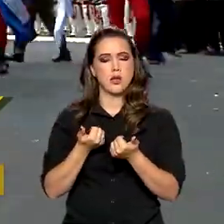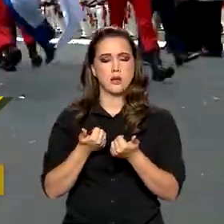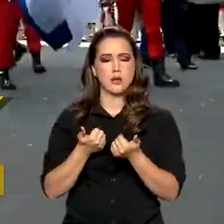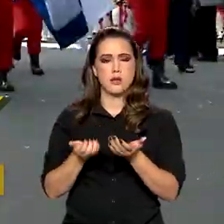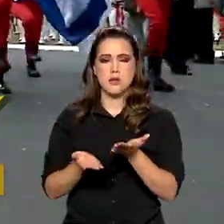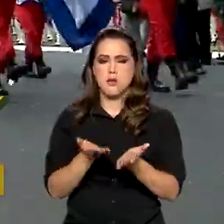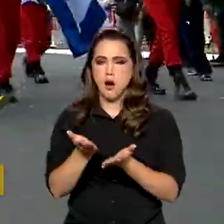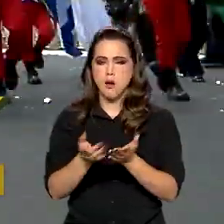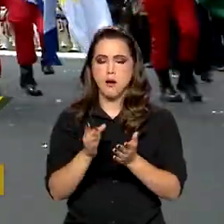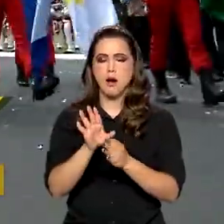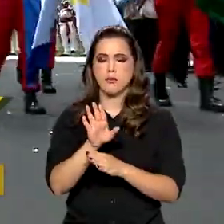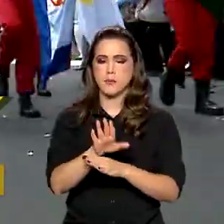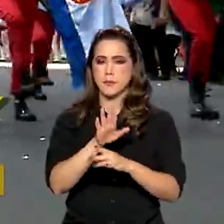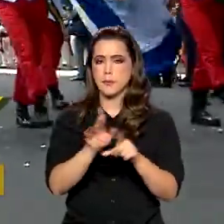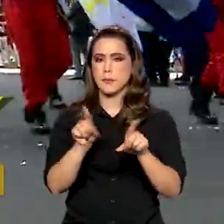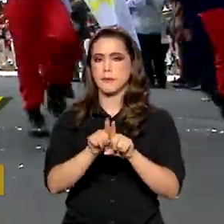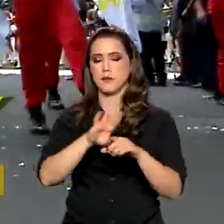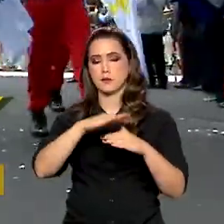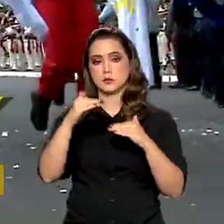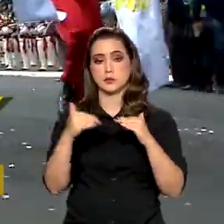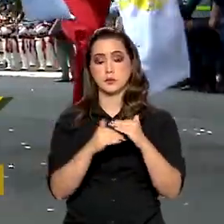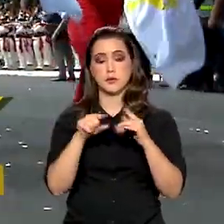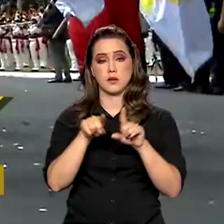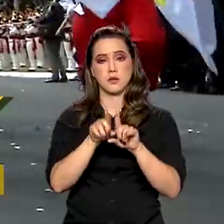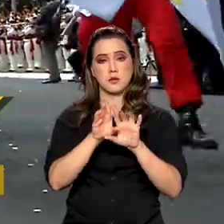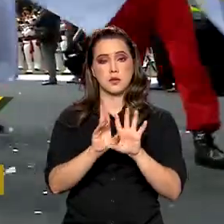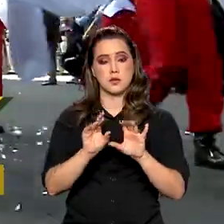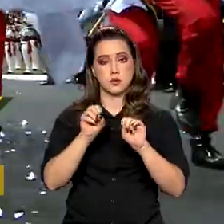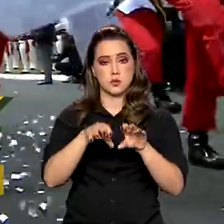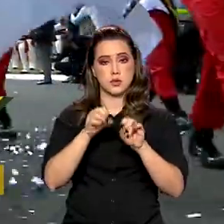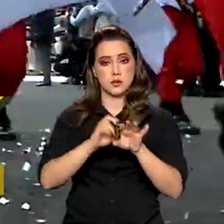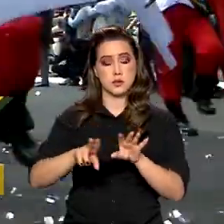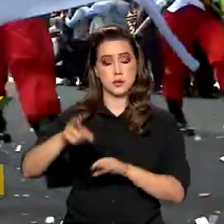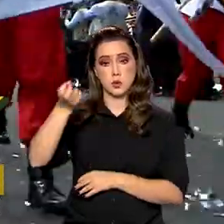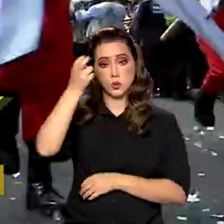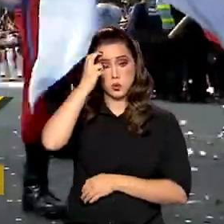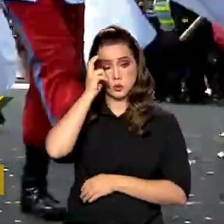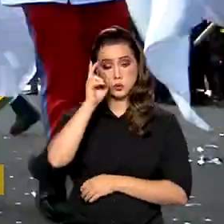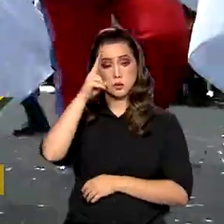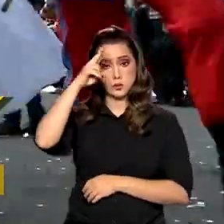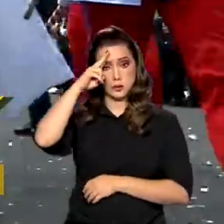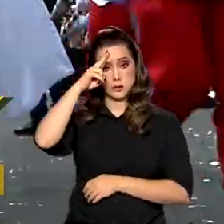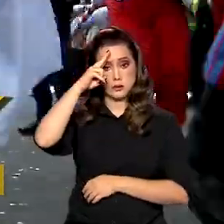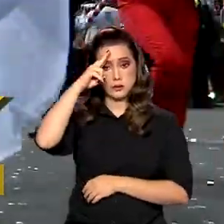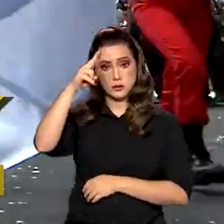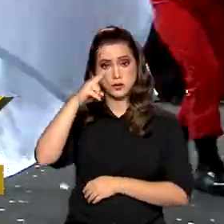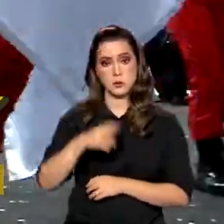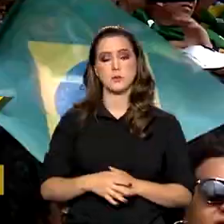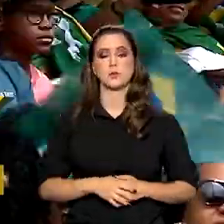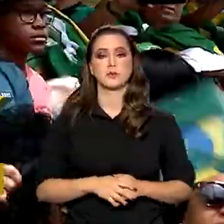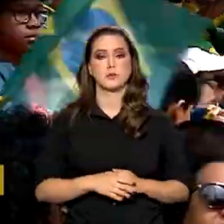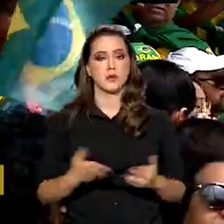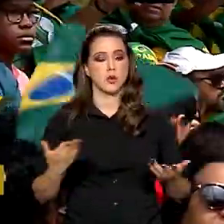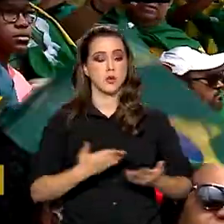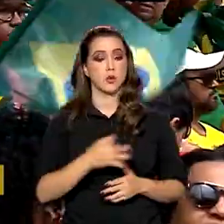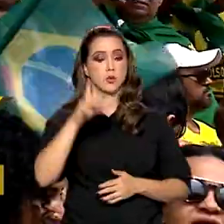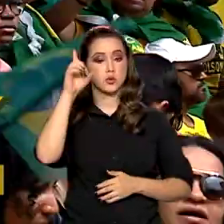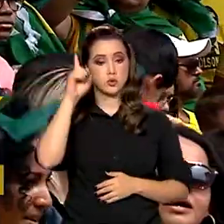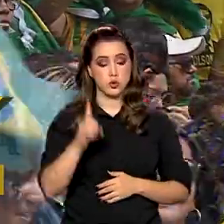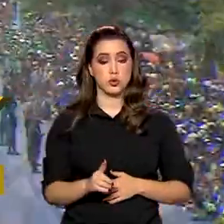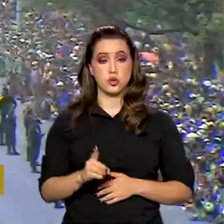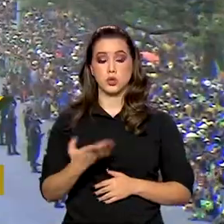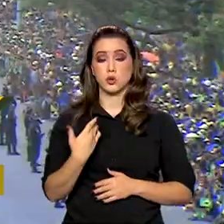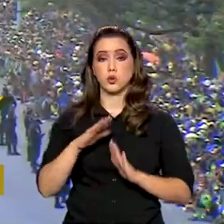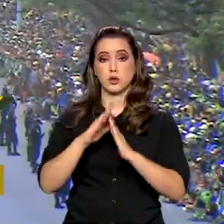está subordinada ao Departamento de Educação e Cultura do Exército. O atual comandante do Colégio Militar de Brasília, o